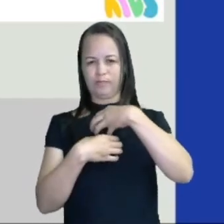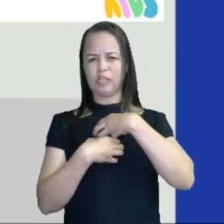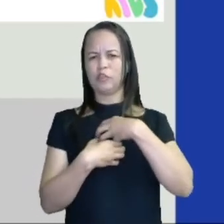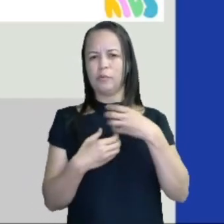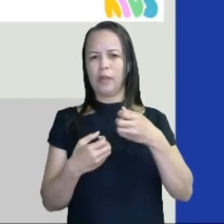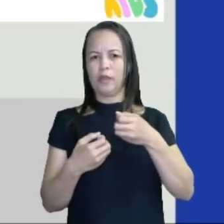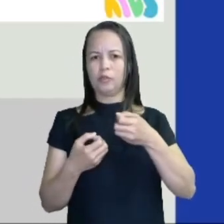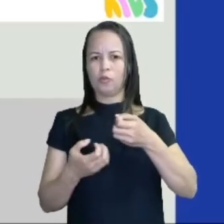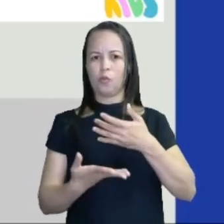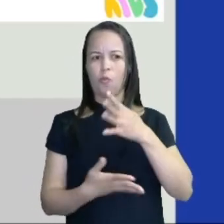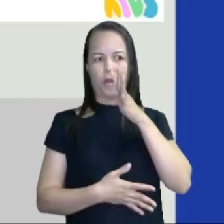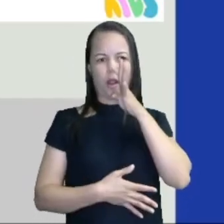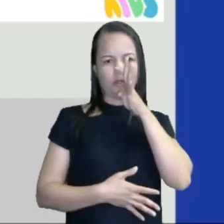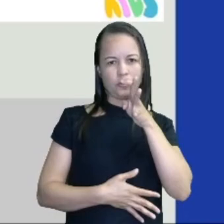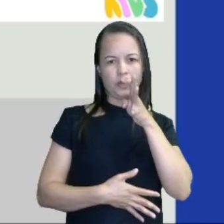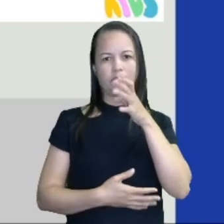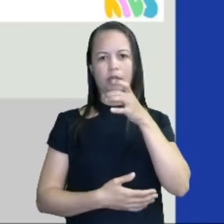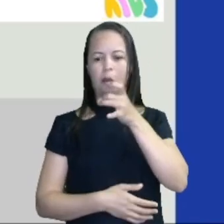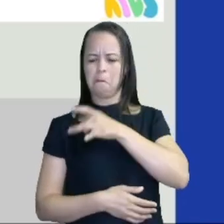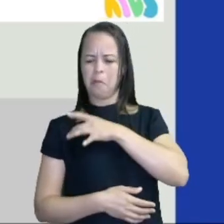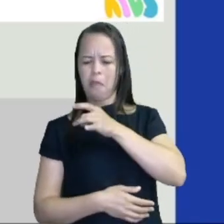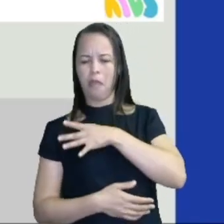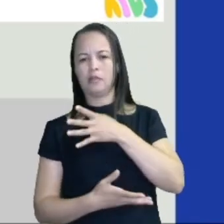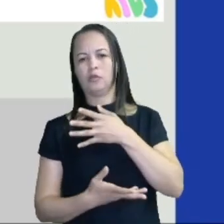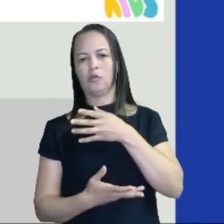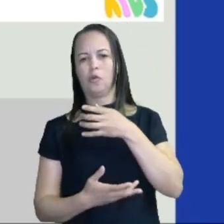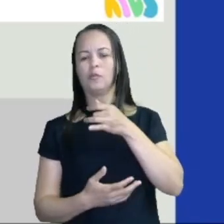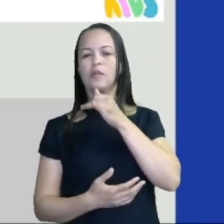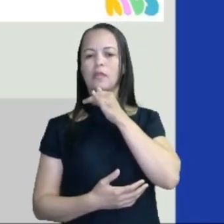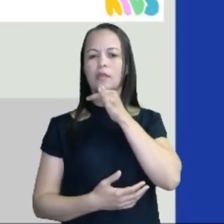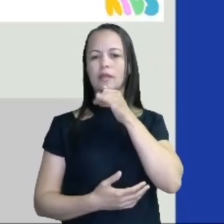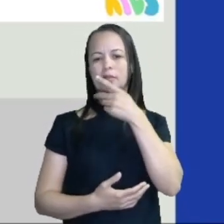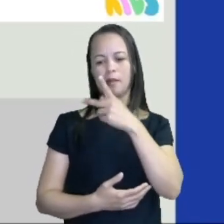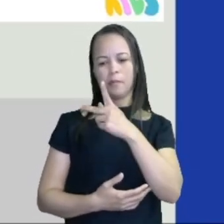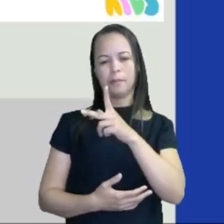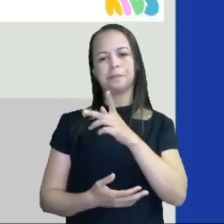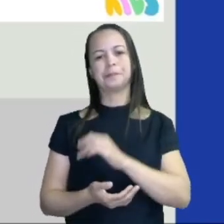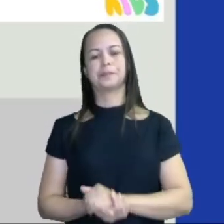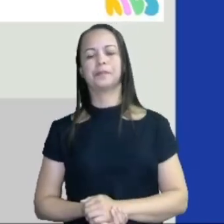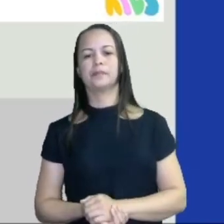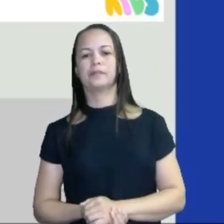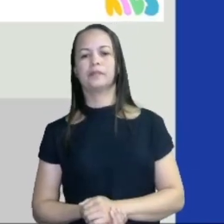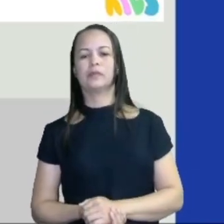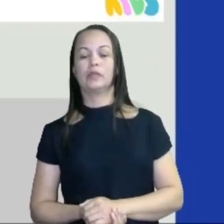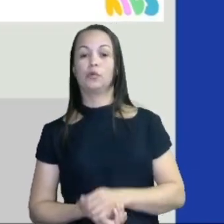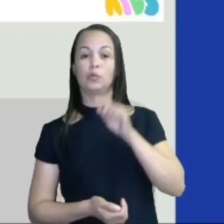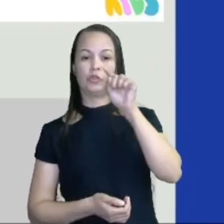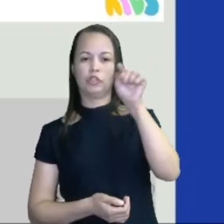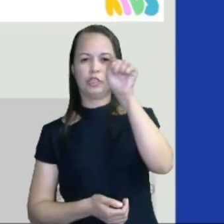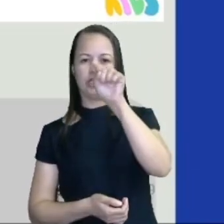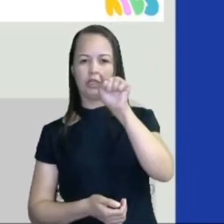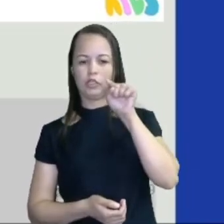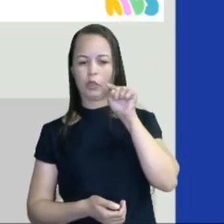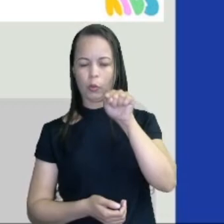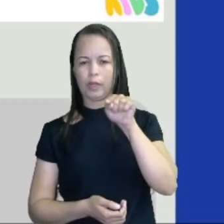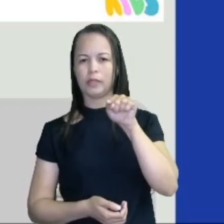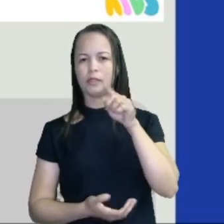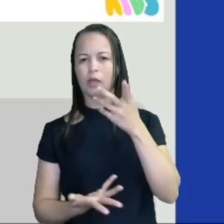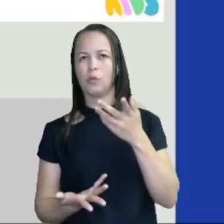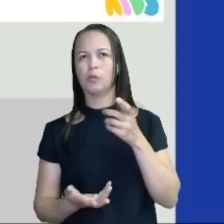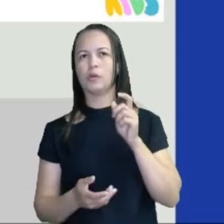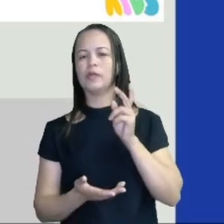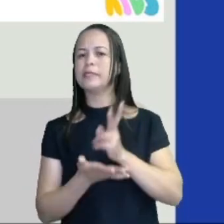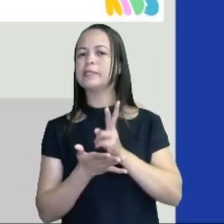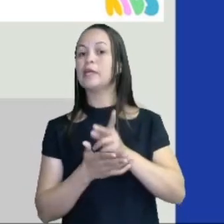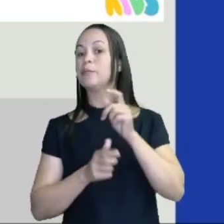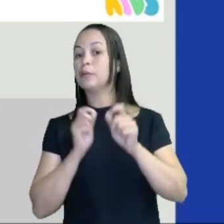uma admiração, medo, né? Como tem um exemplo aí. O de interrogação, sempre